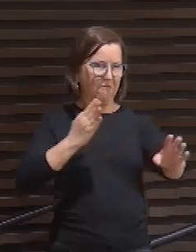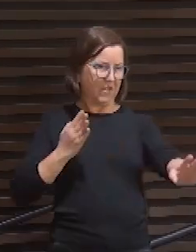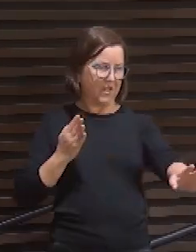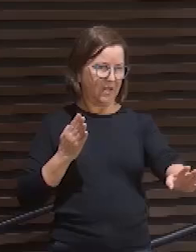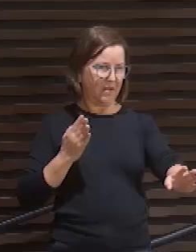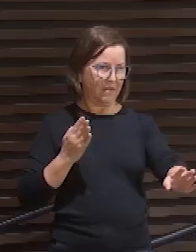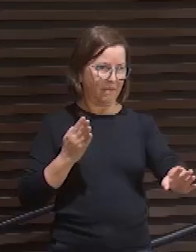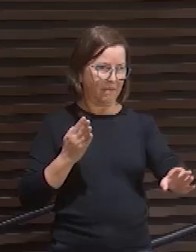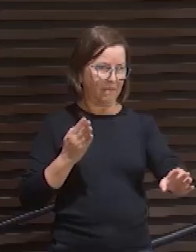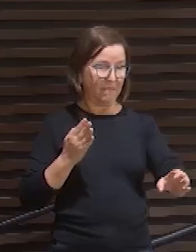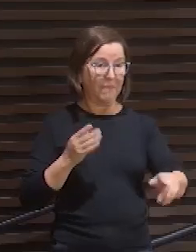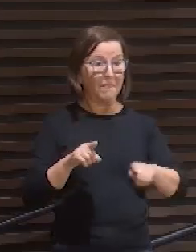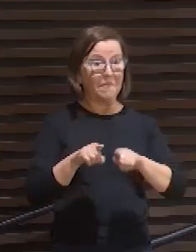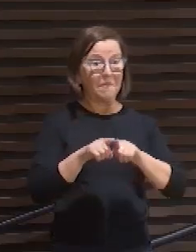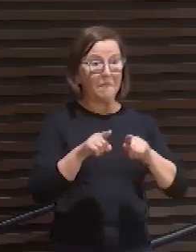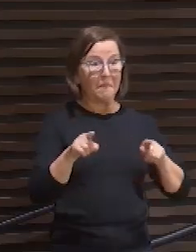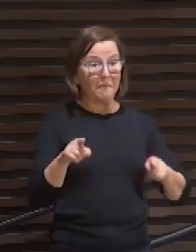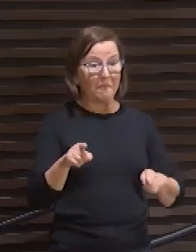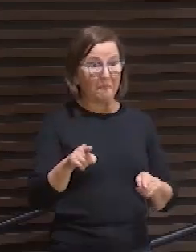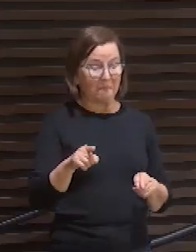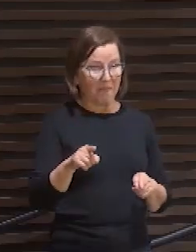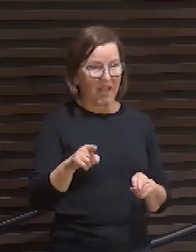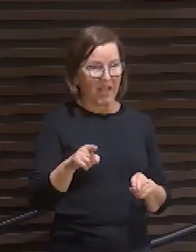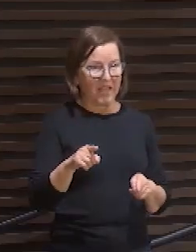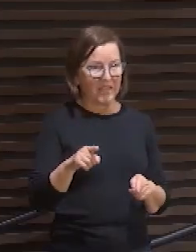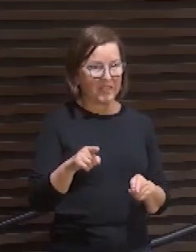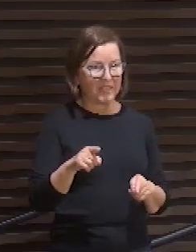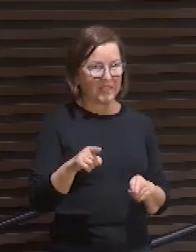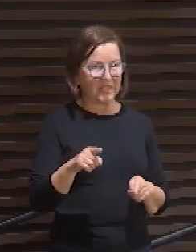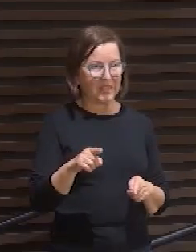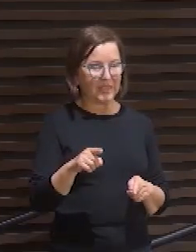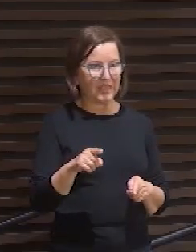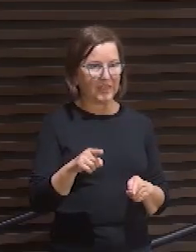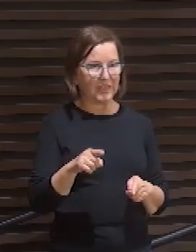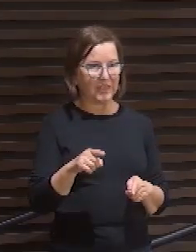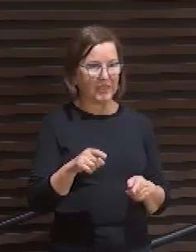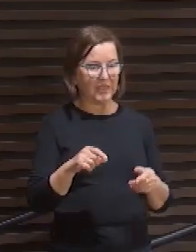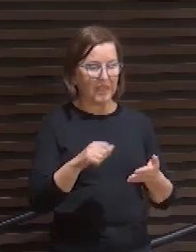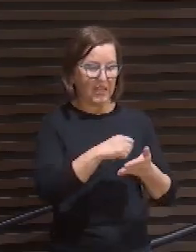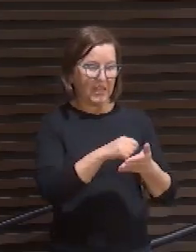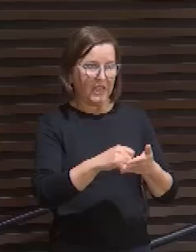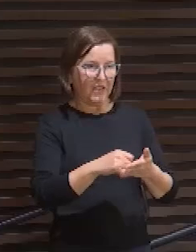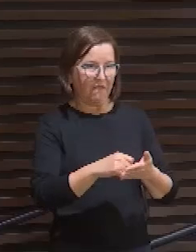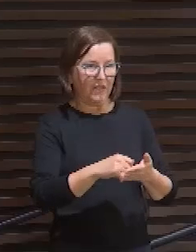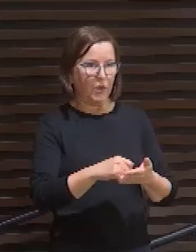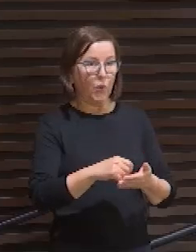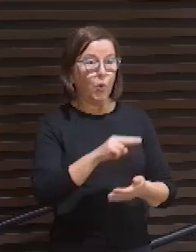nome de George Waite e o número na sua farda.